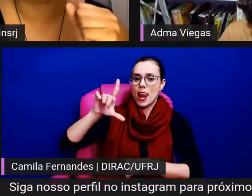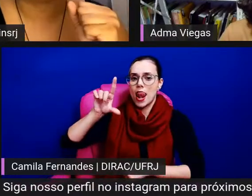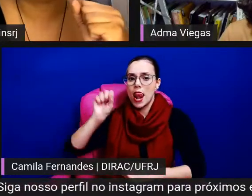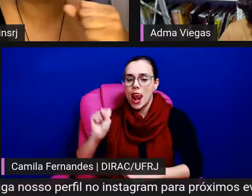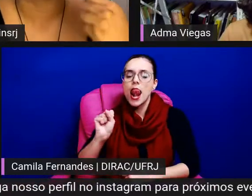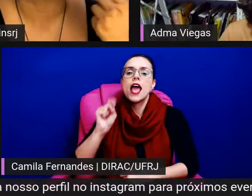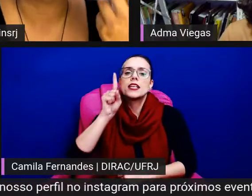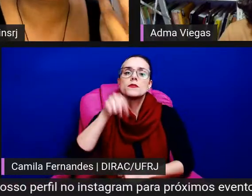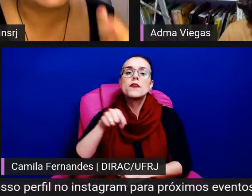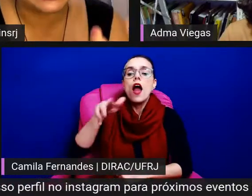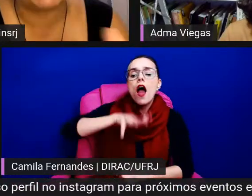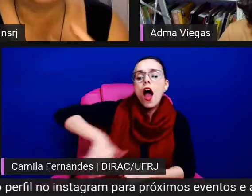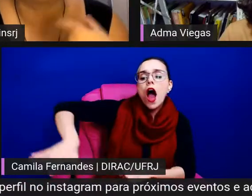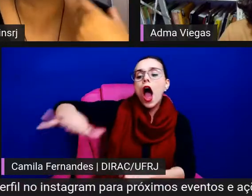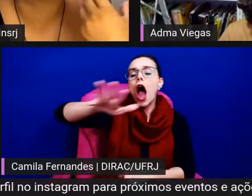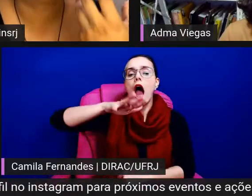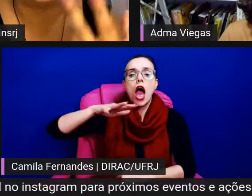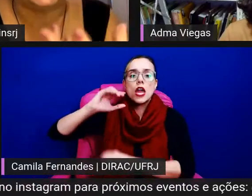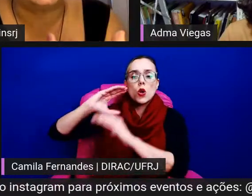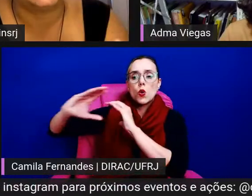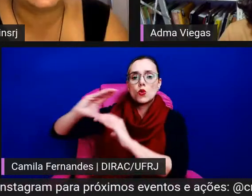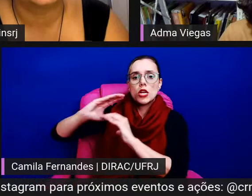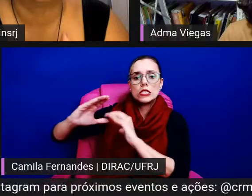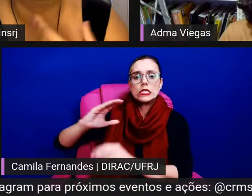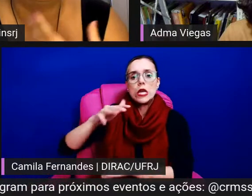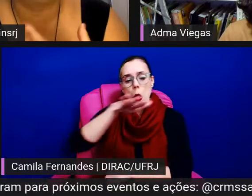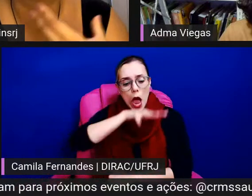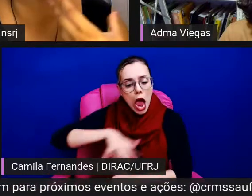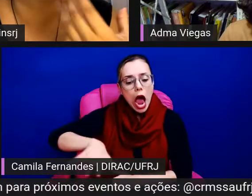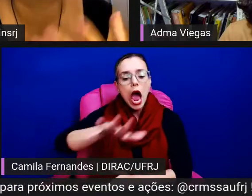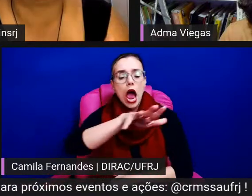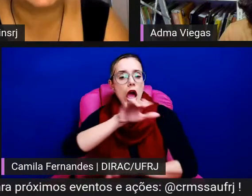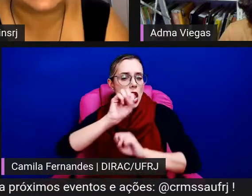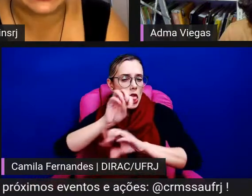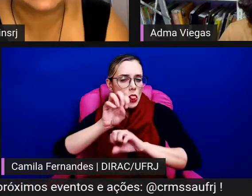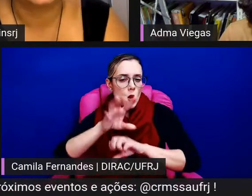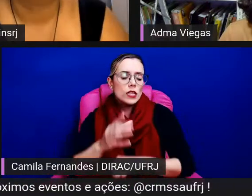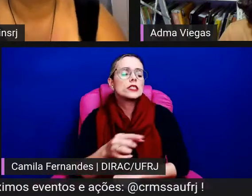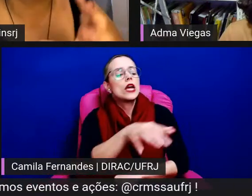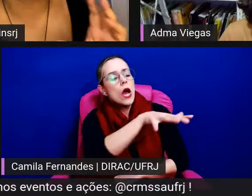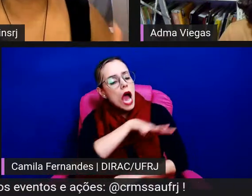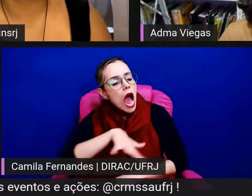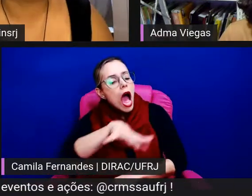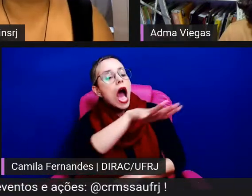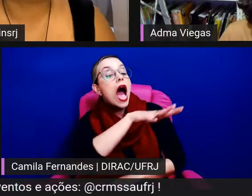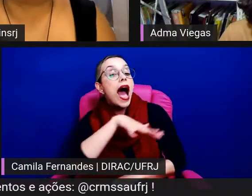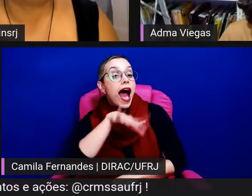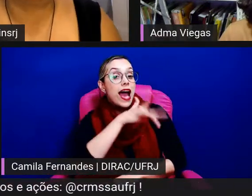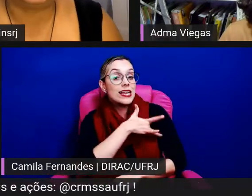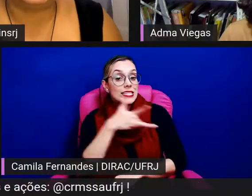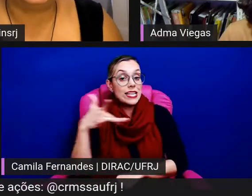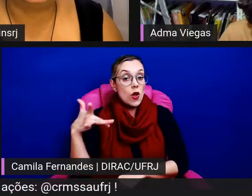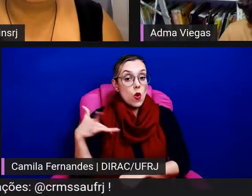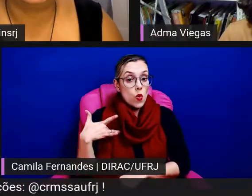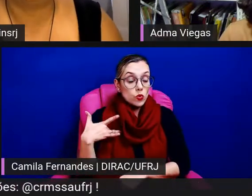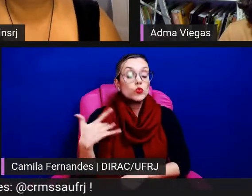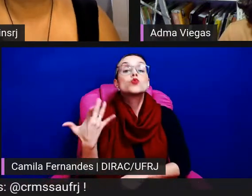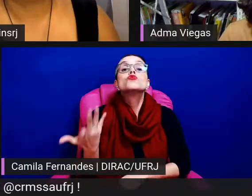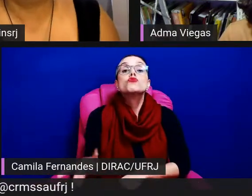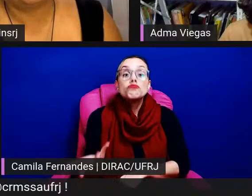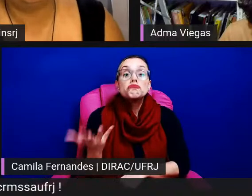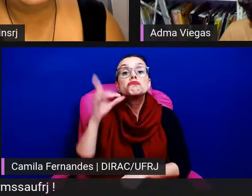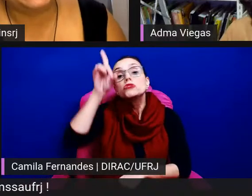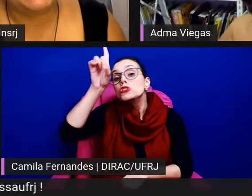mercado de trabalho, no acesso à saúde, a direitos humanos fundamentais, por outro lado, a visibilidade